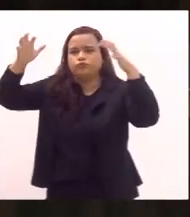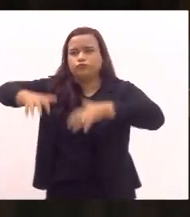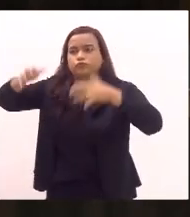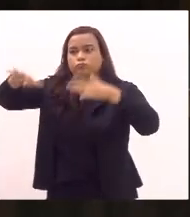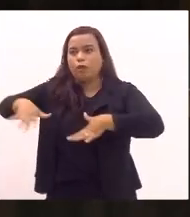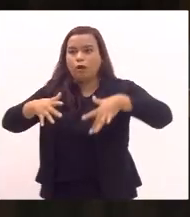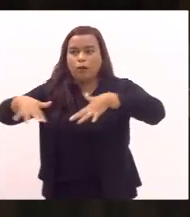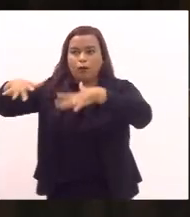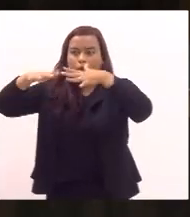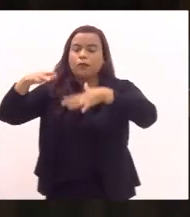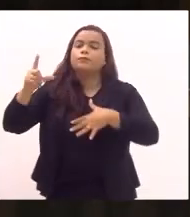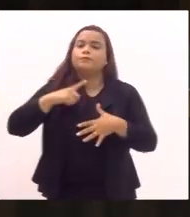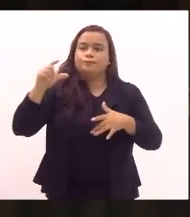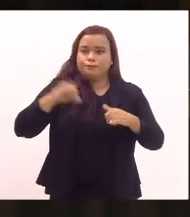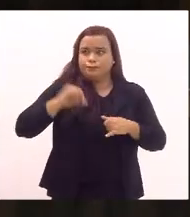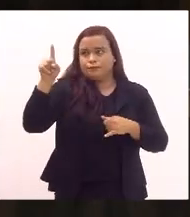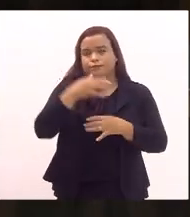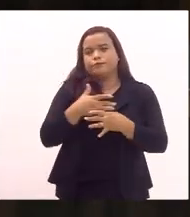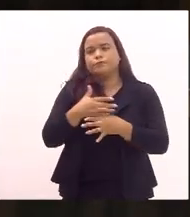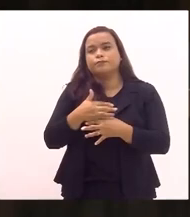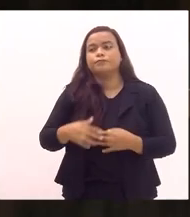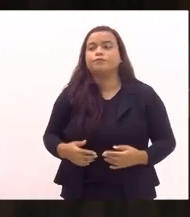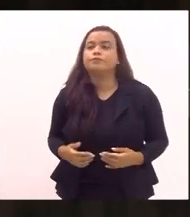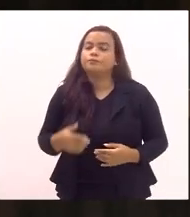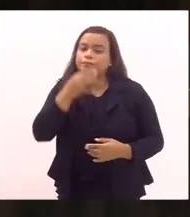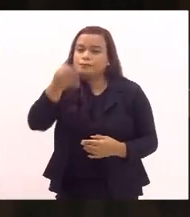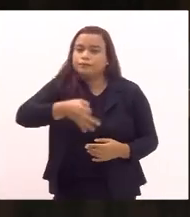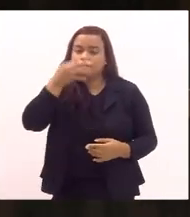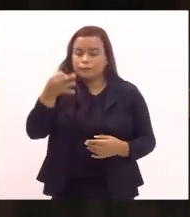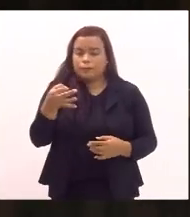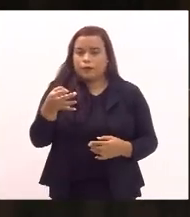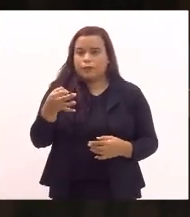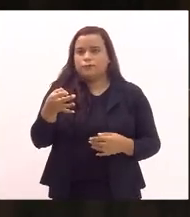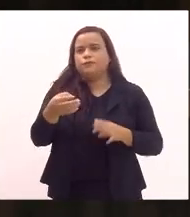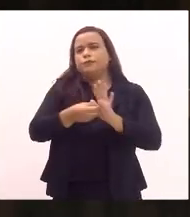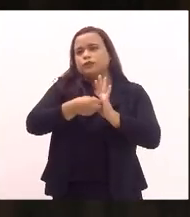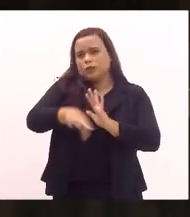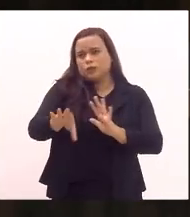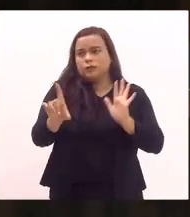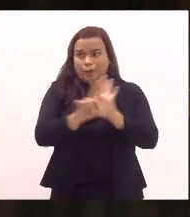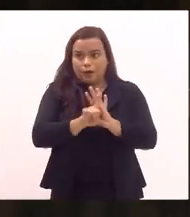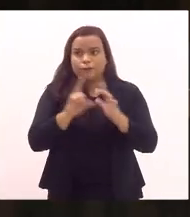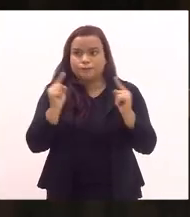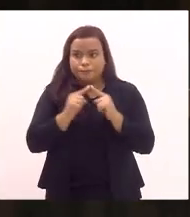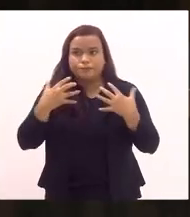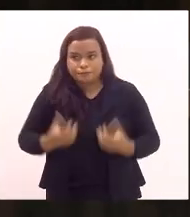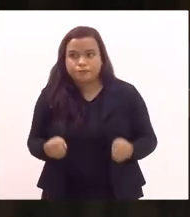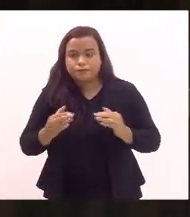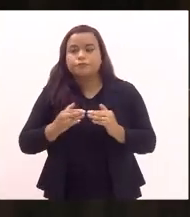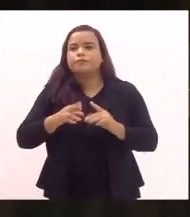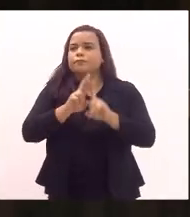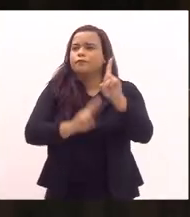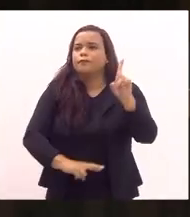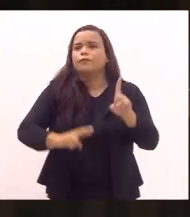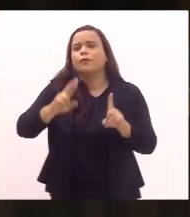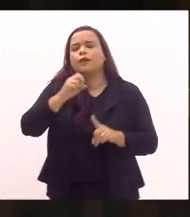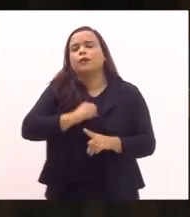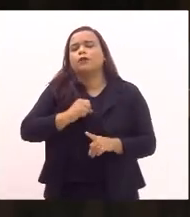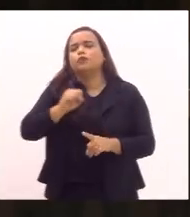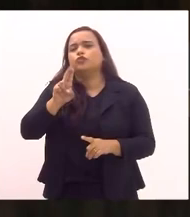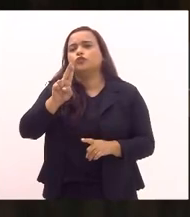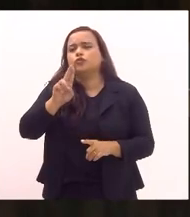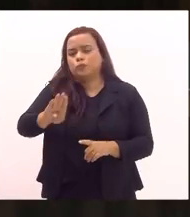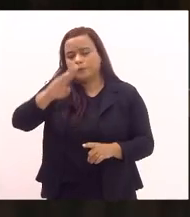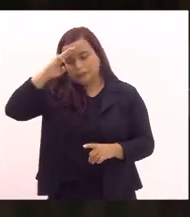intensas que atingiram a cidade parecer da comissão de indicação Legislativa favorável relator Deputado Subtenente